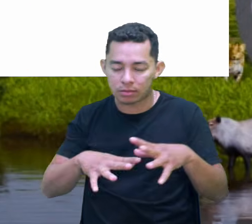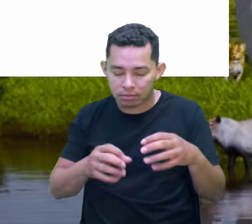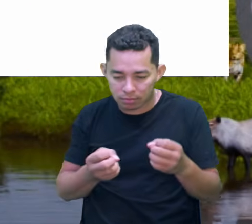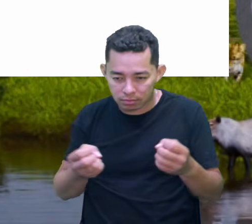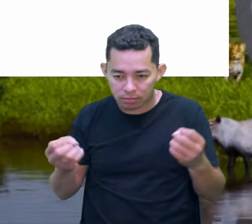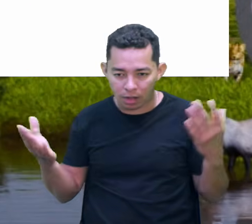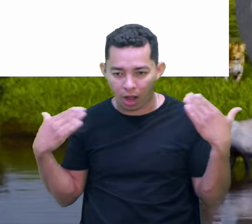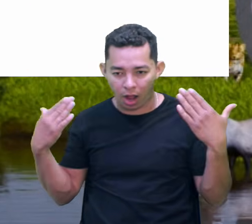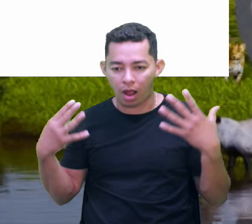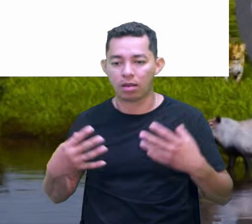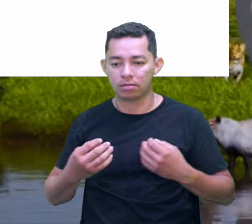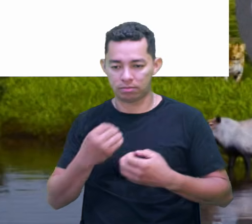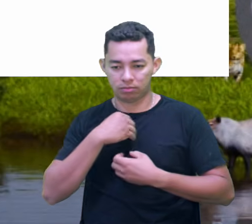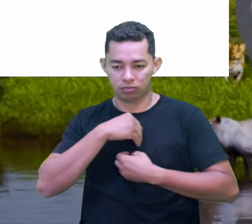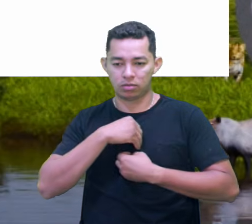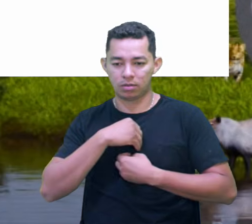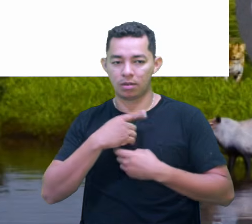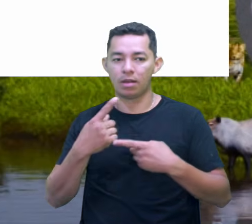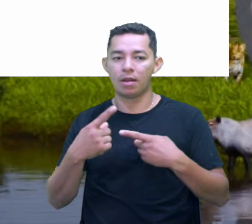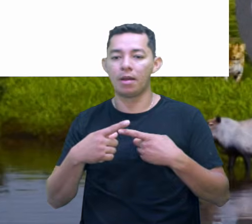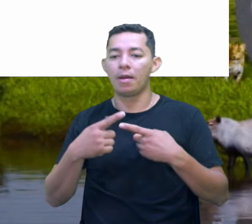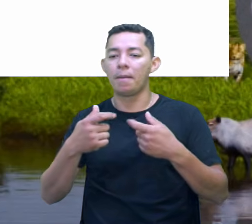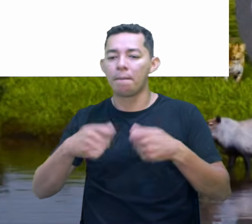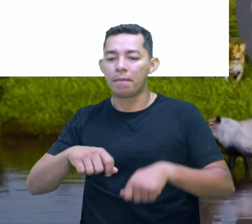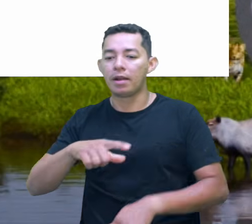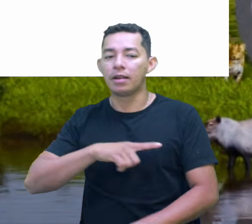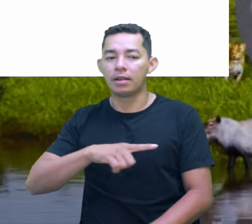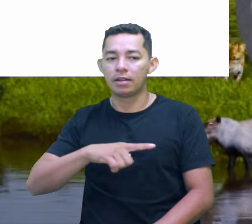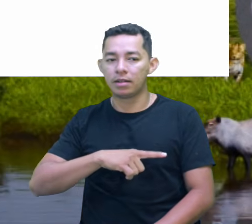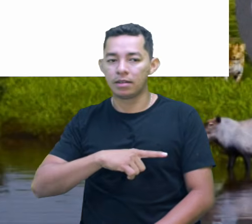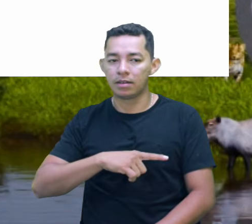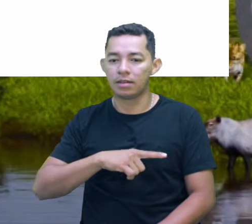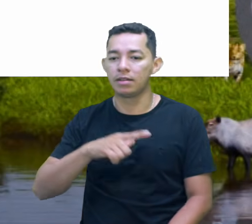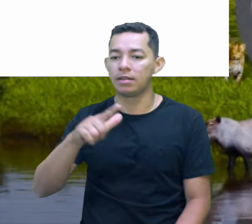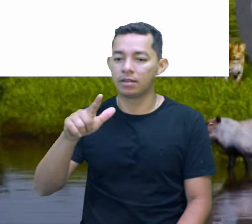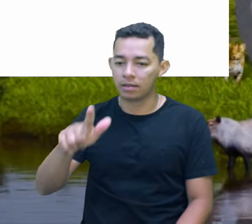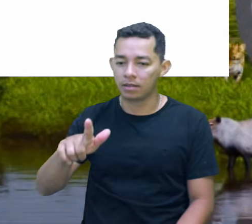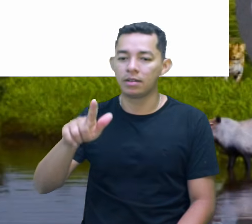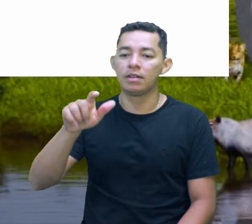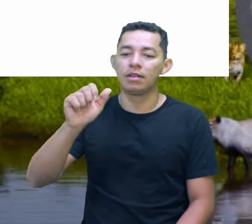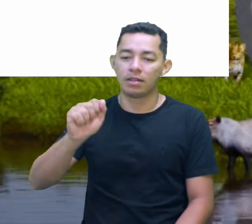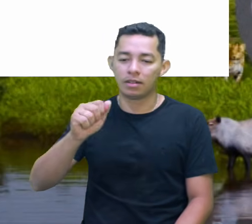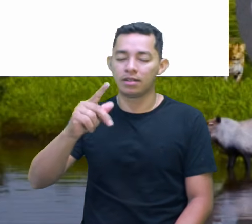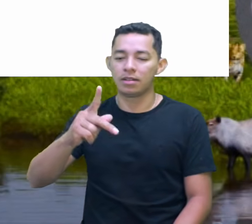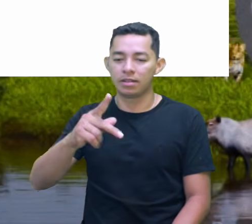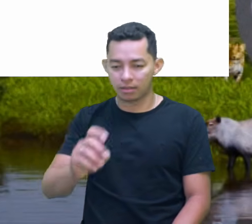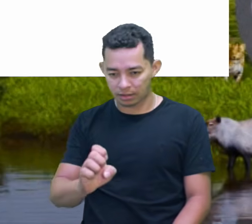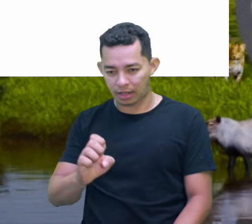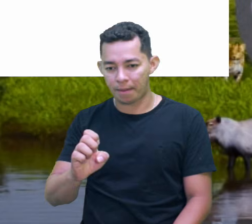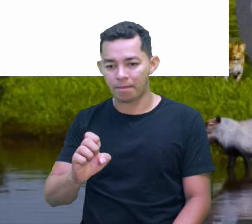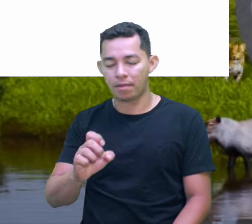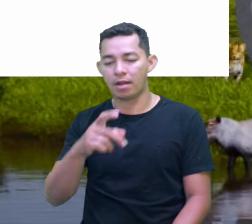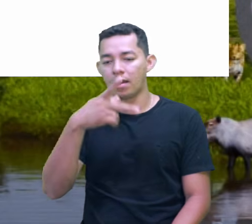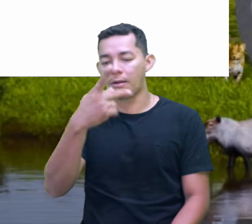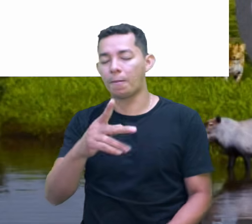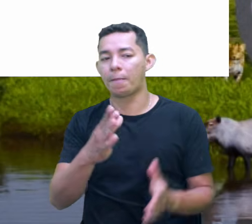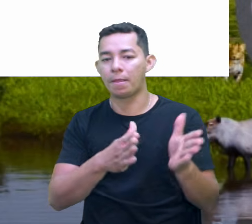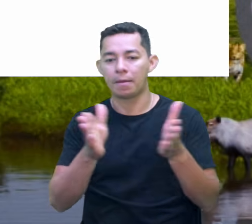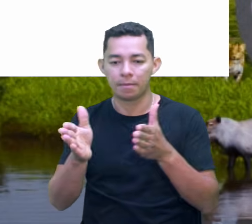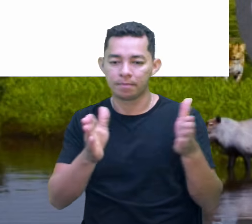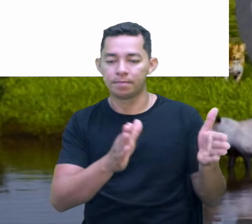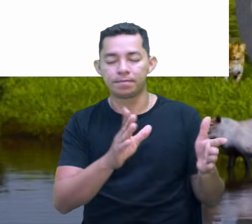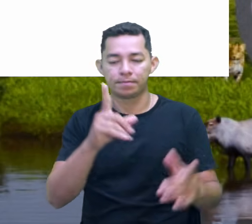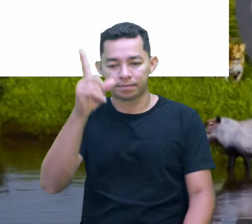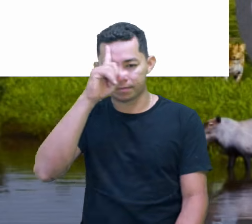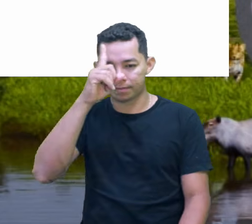sempre ter um gap, né? Ali um espaço na sua programação diária para tomar sol, né? Para